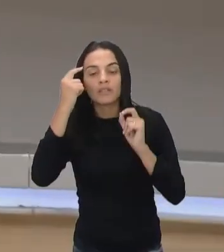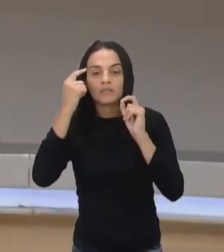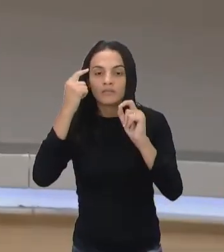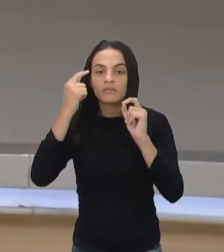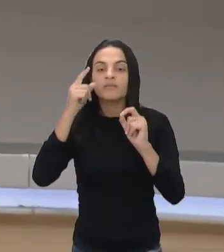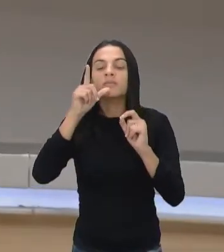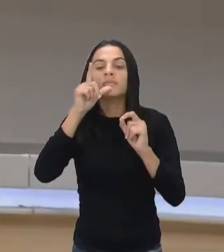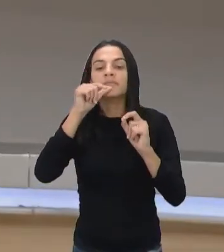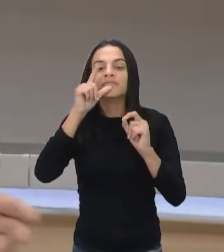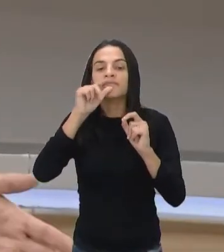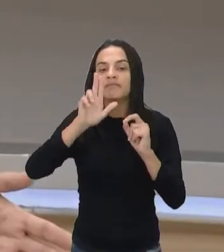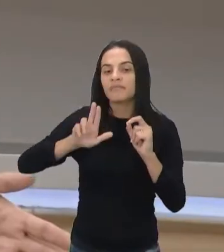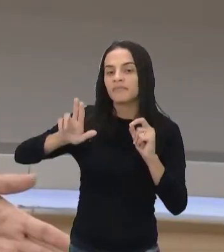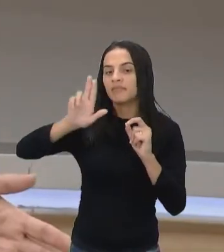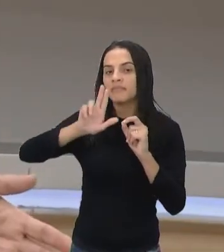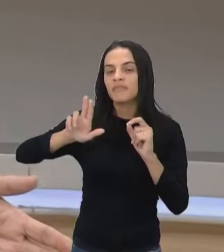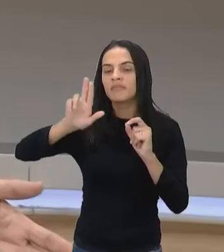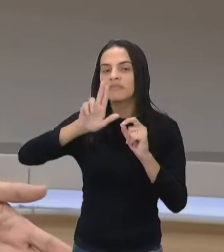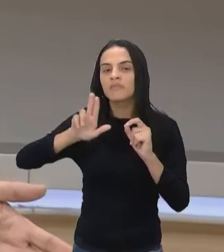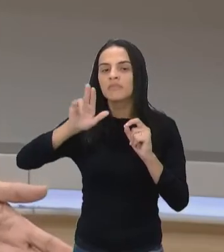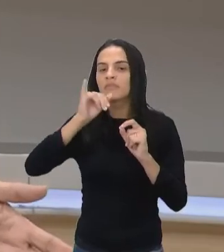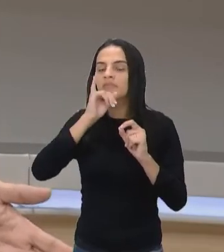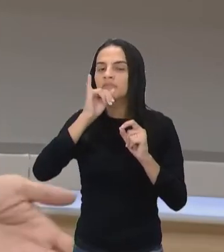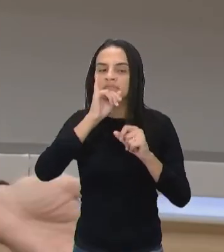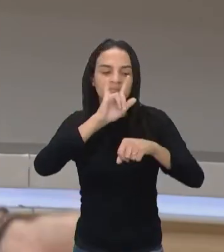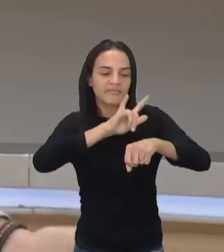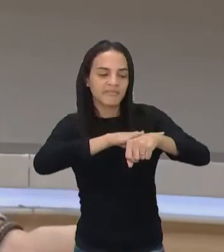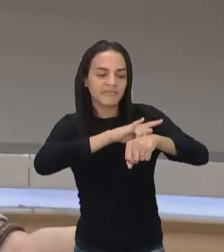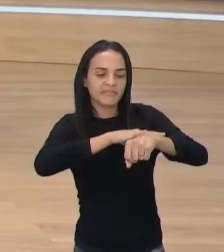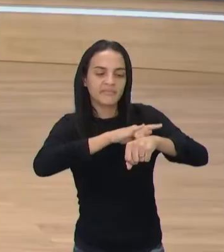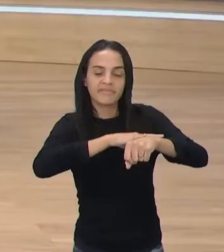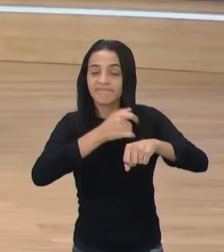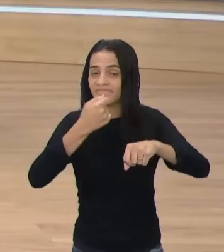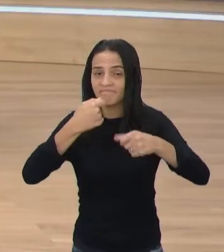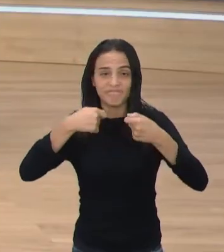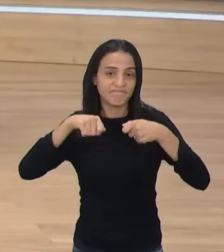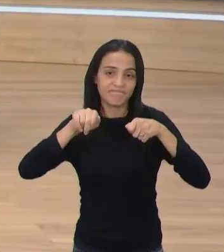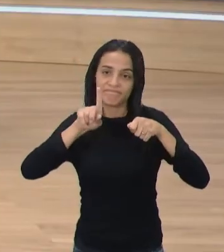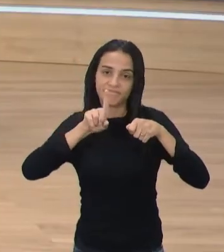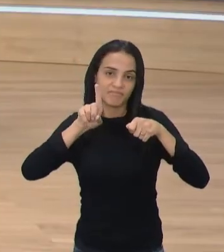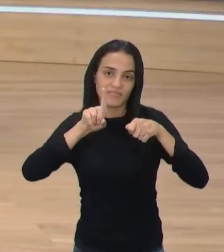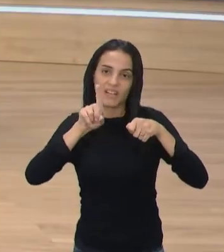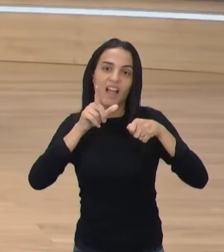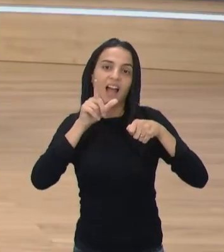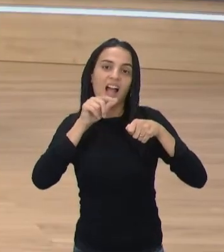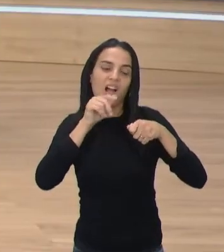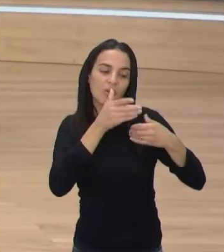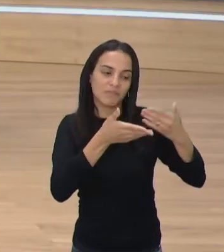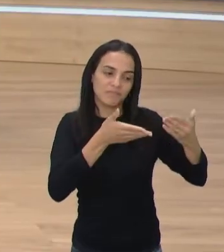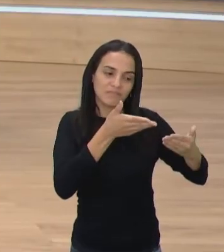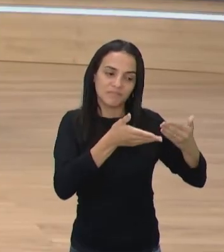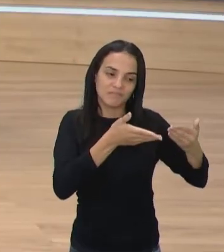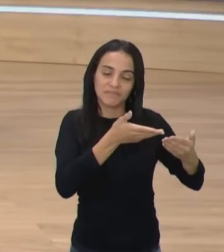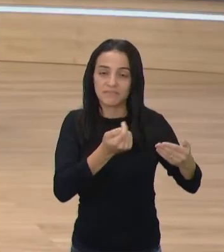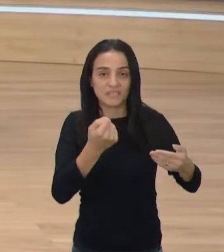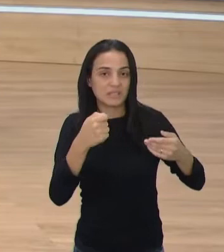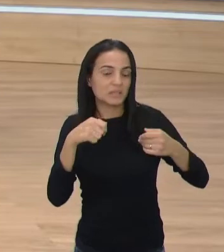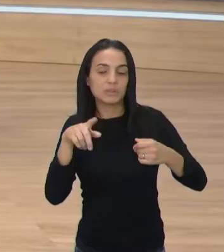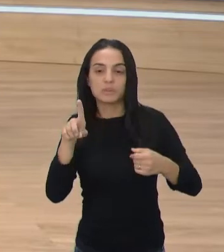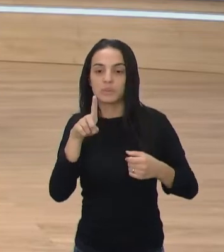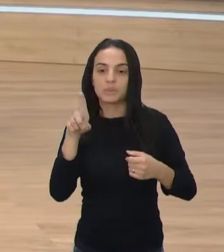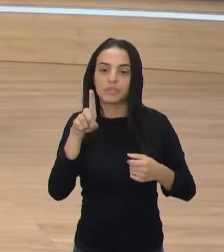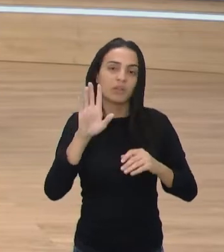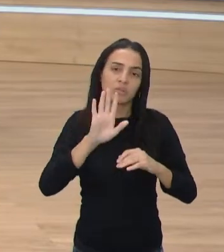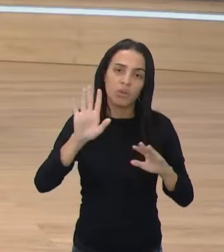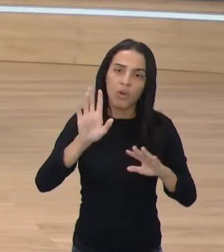uma água usada na descarga. Não precisaria ser água tratada, Não precisaria. A água tratada a gente estaria usando